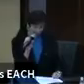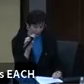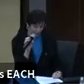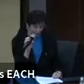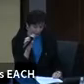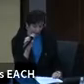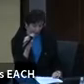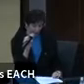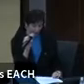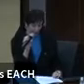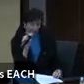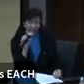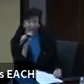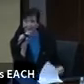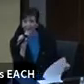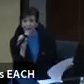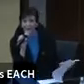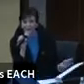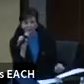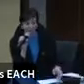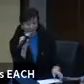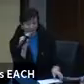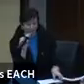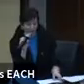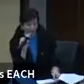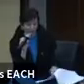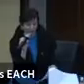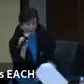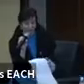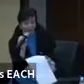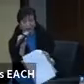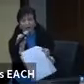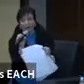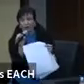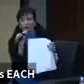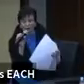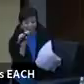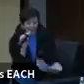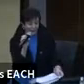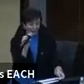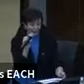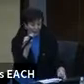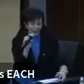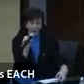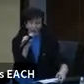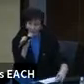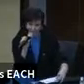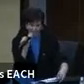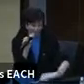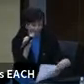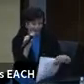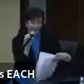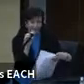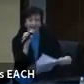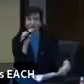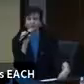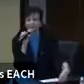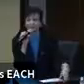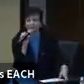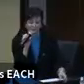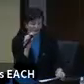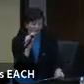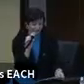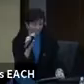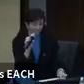rotineiro para proporcionar prazer e satisfação pessoal. No século XXI, e é